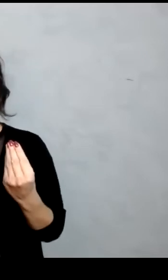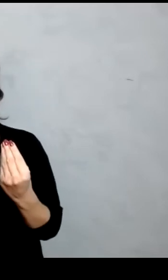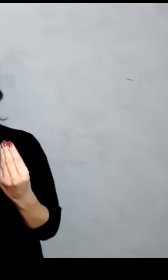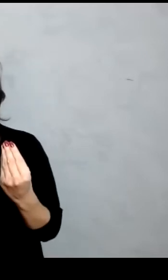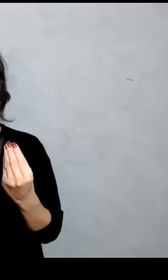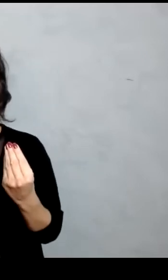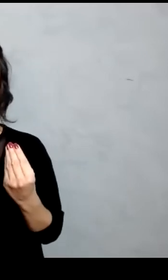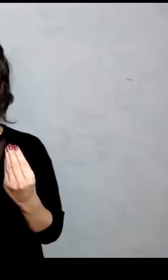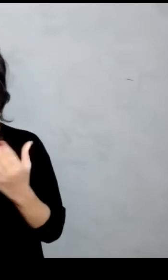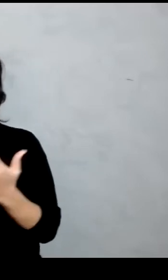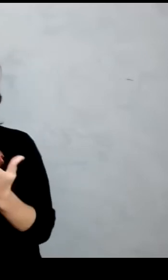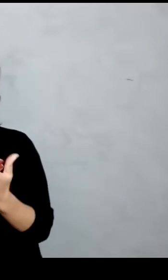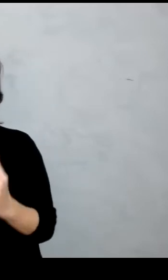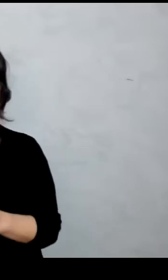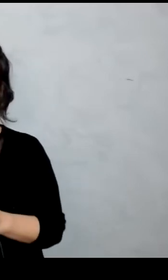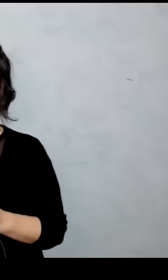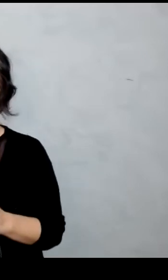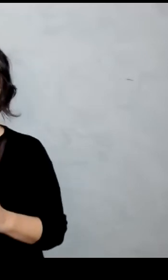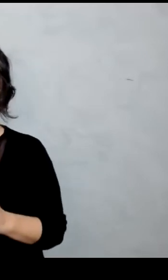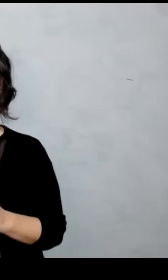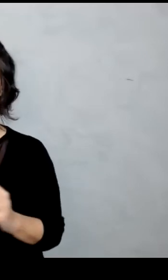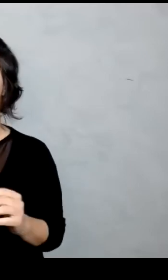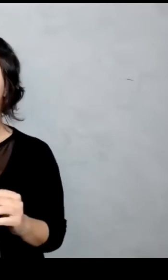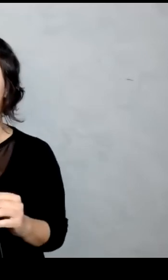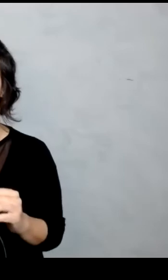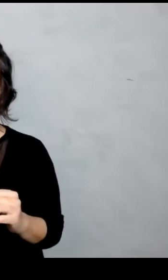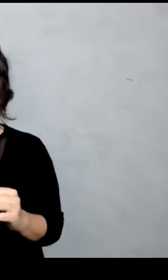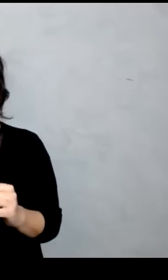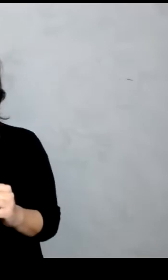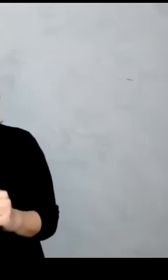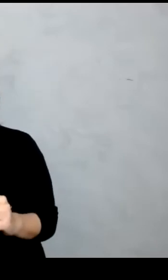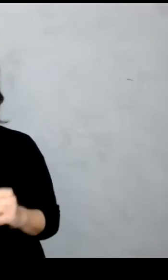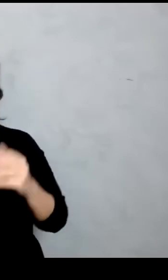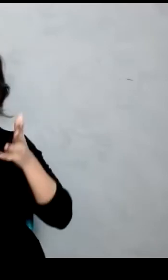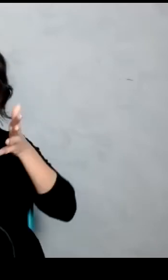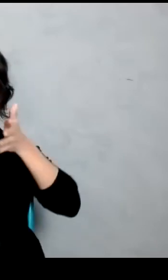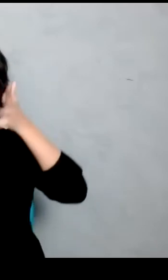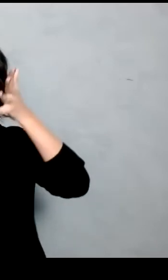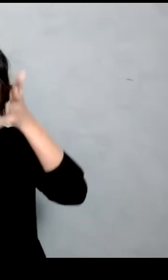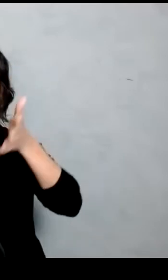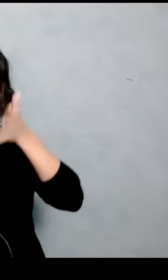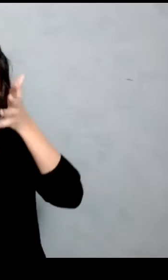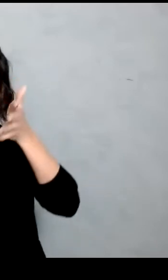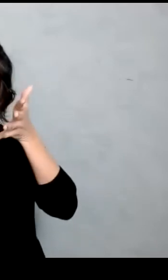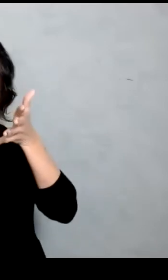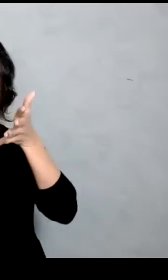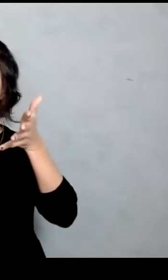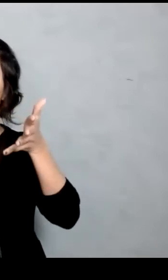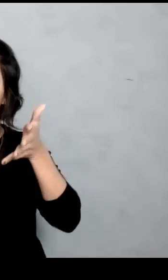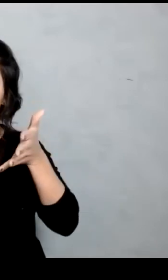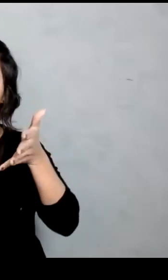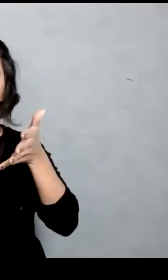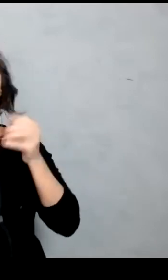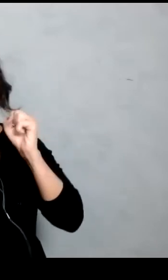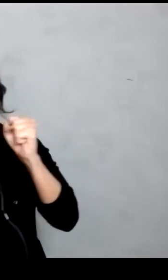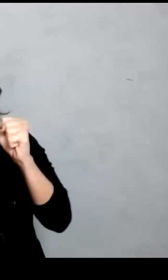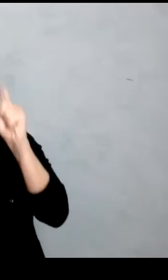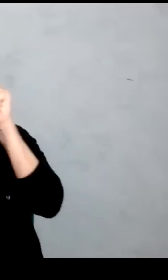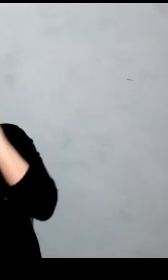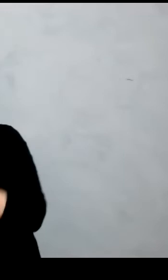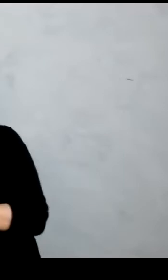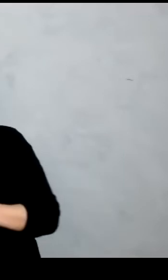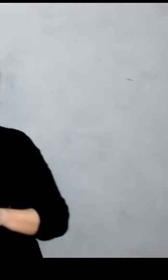1 hora do professor e, em seguida, nós vamos abrir para perguntas e interação, que daí poderá ser feita